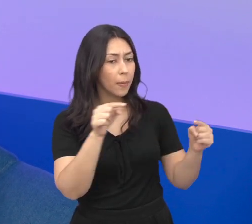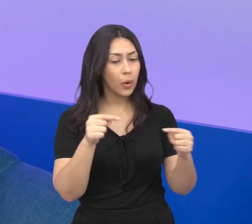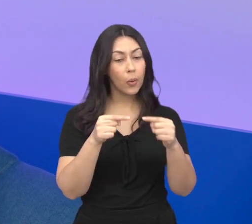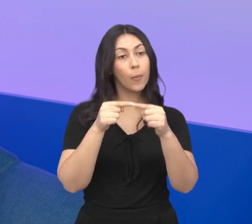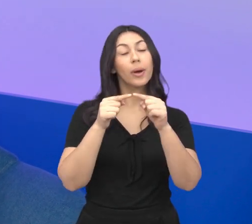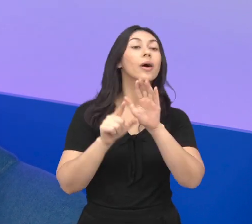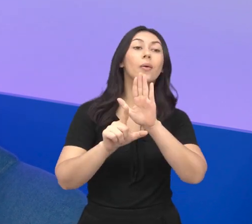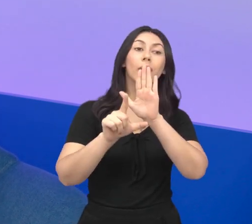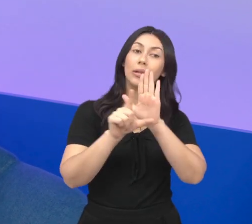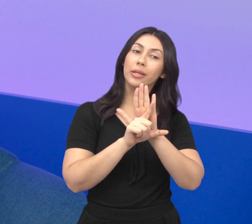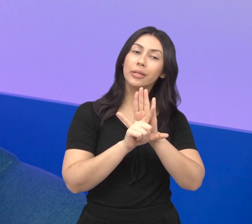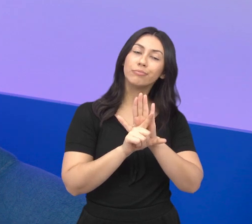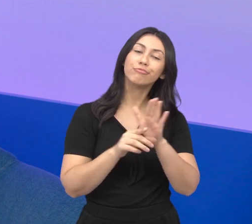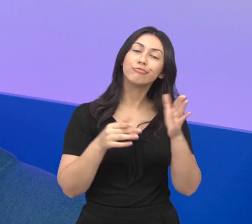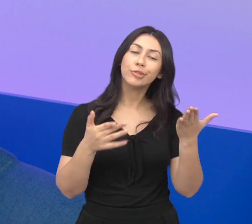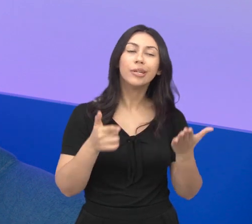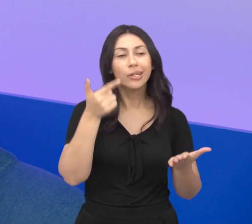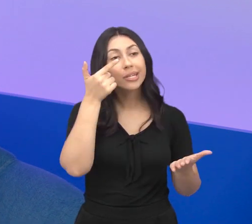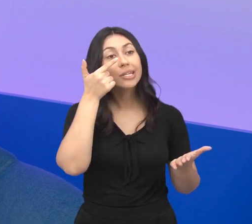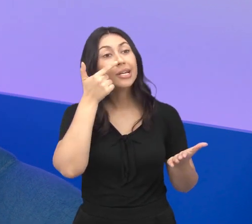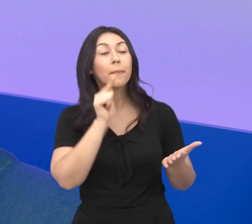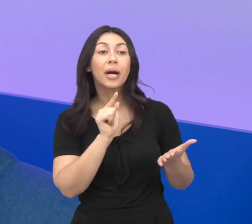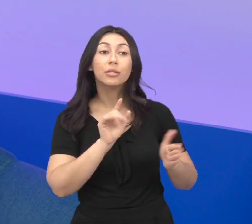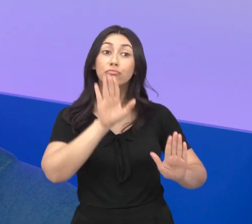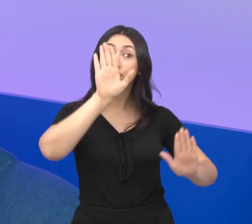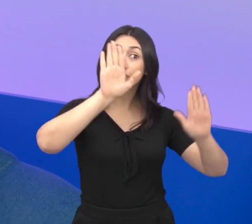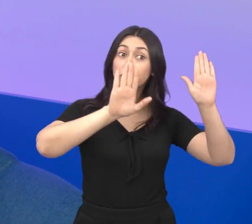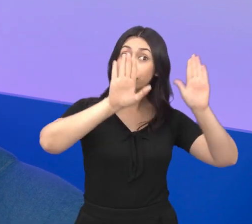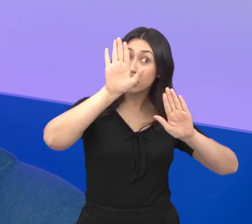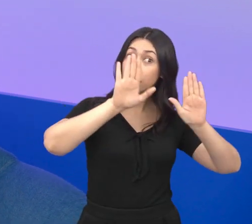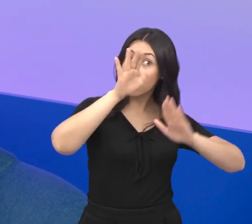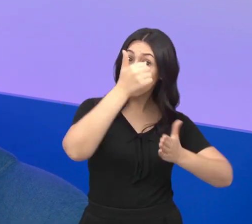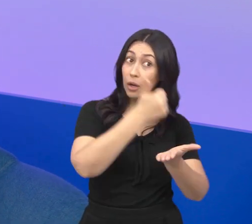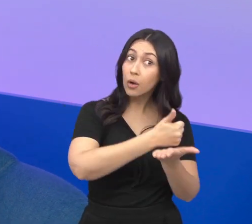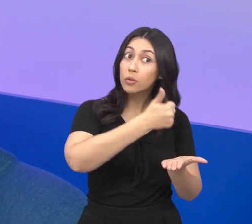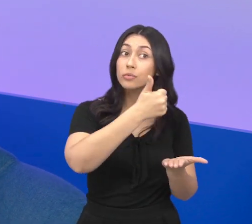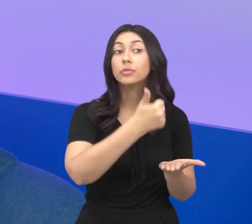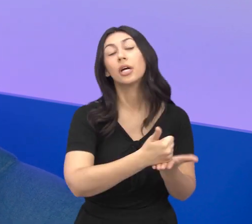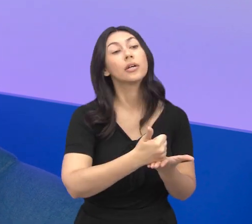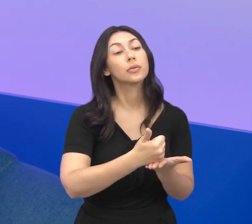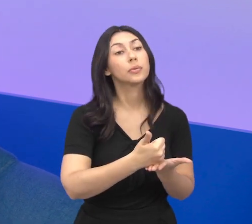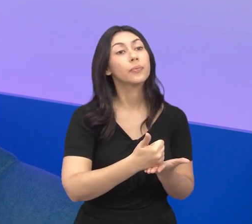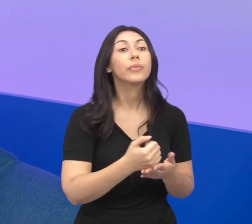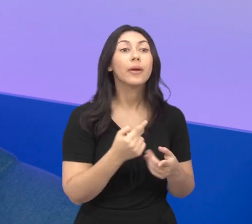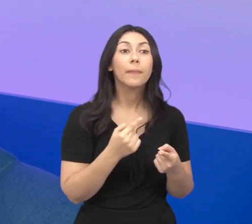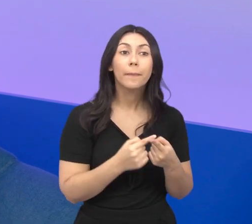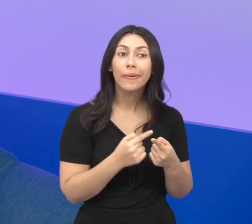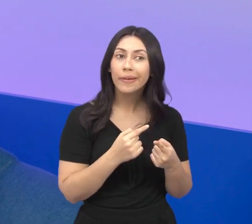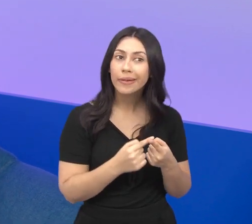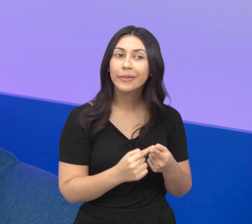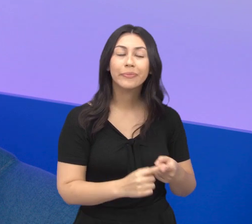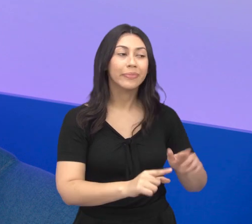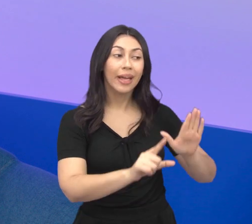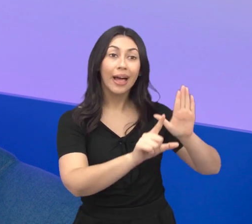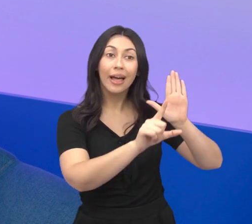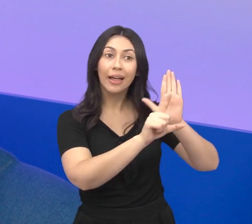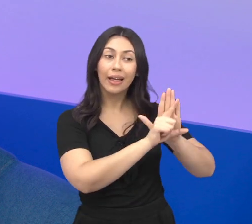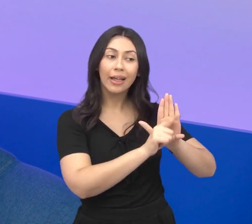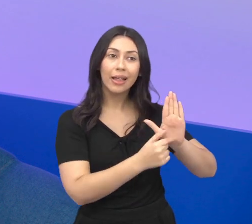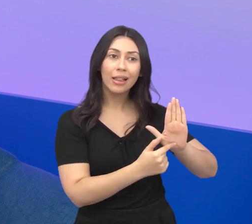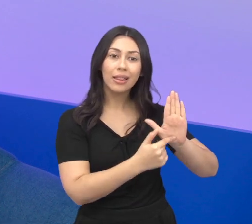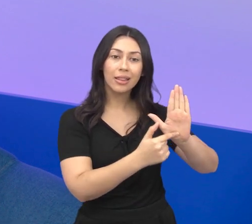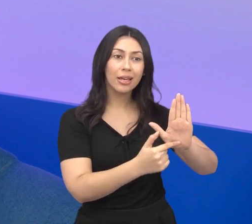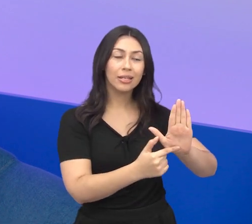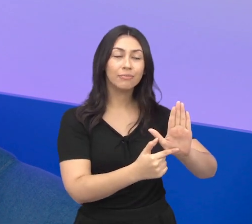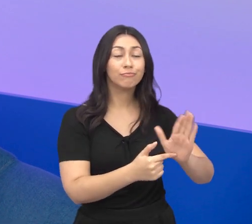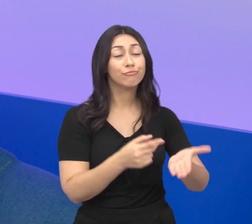legislação nacional, para que elas pudessem, então, contratar com a administração pública sem nenhum problema. Porque essa legislação, em que pese, né,